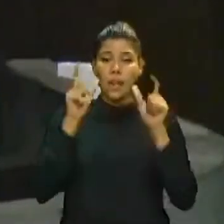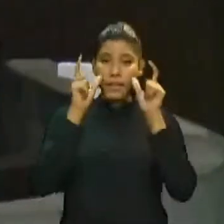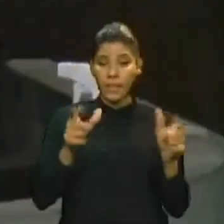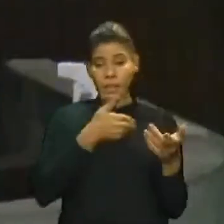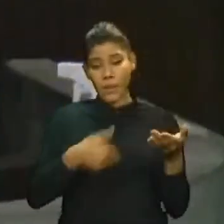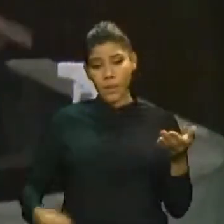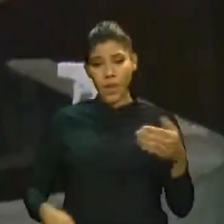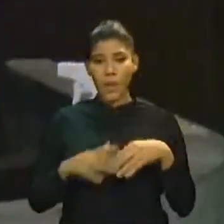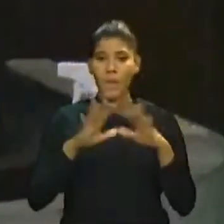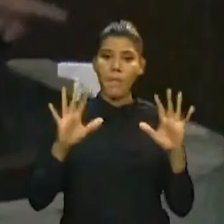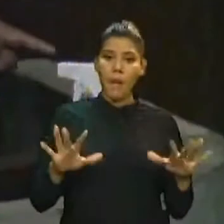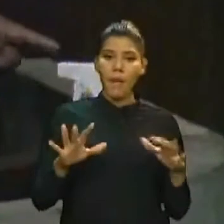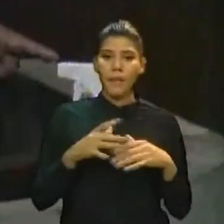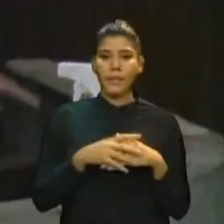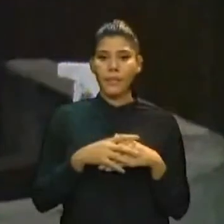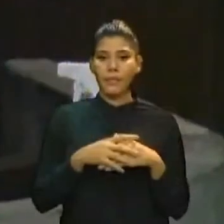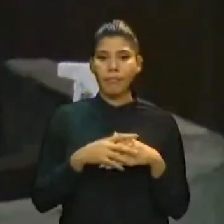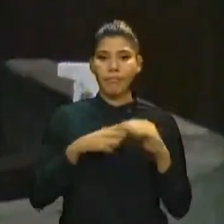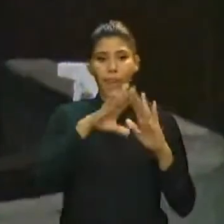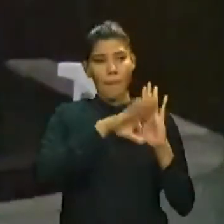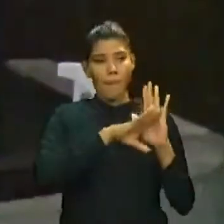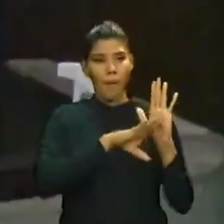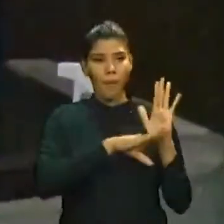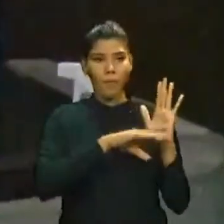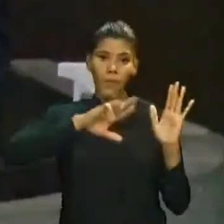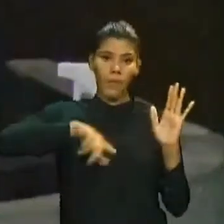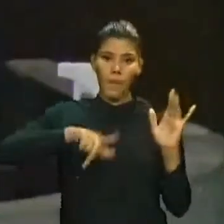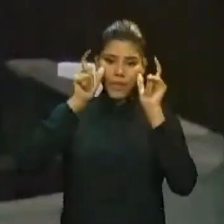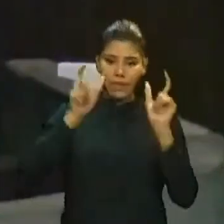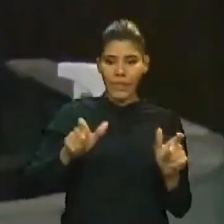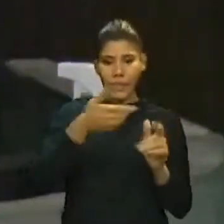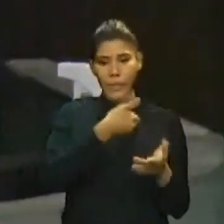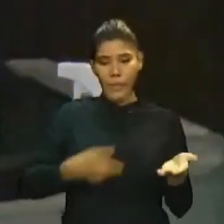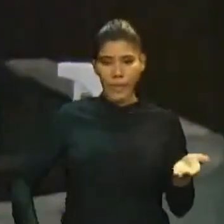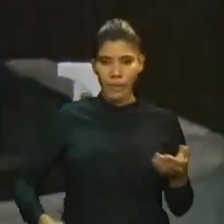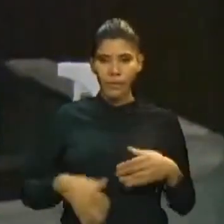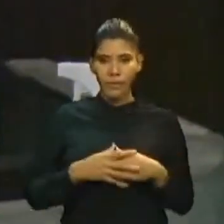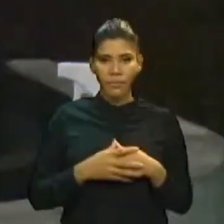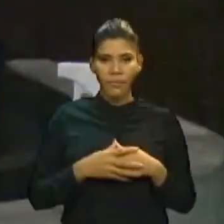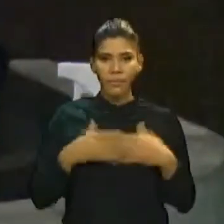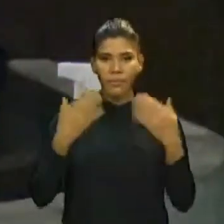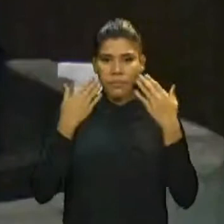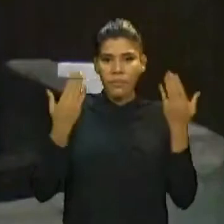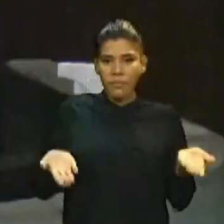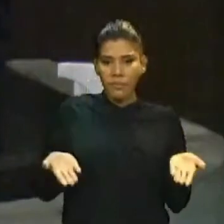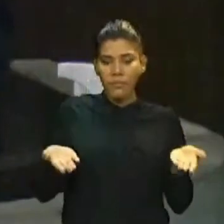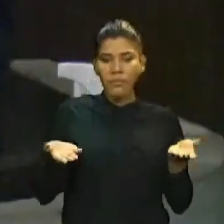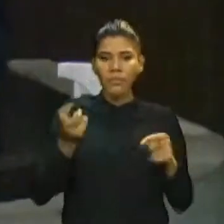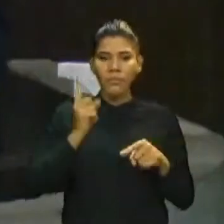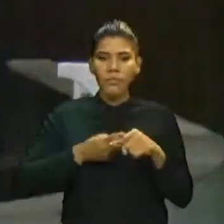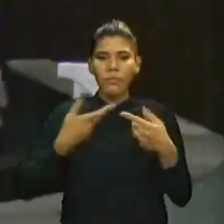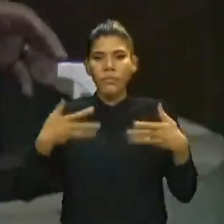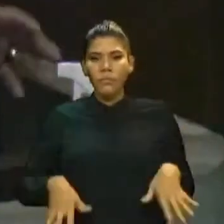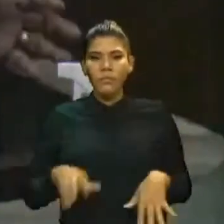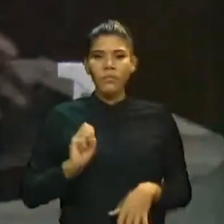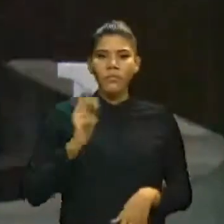governo. Mas, infelizmente, essa pauta não é de interesse do governo. Não sei se porque, de fato, não quer